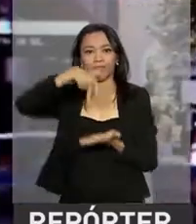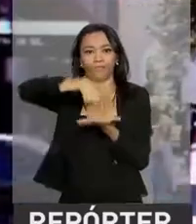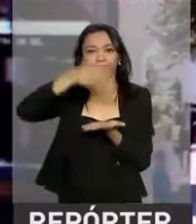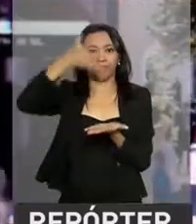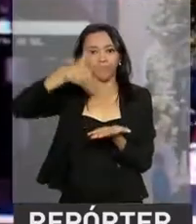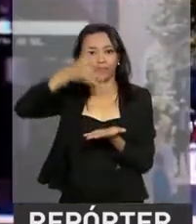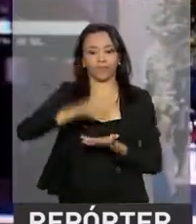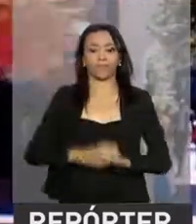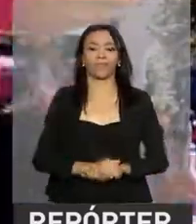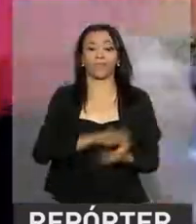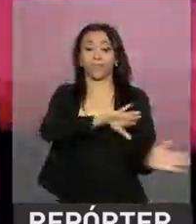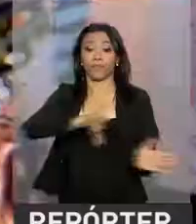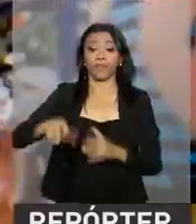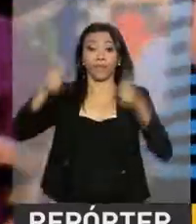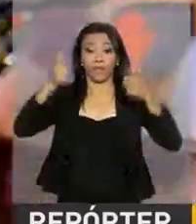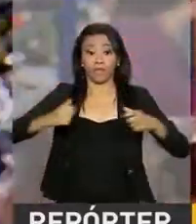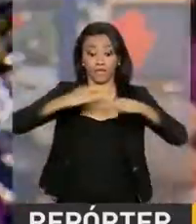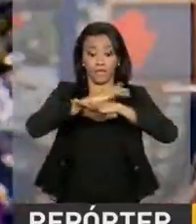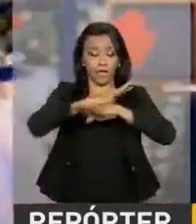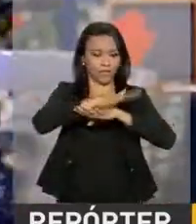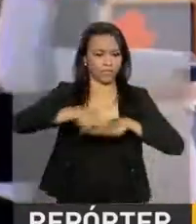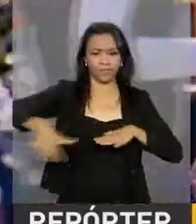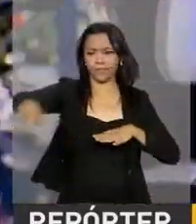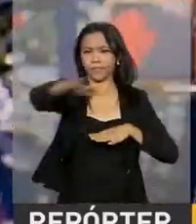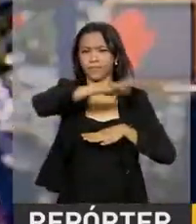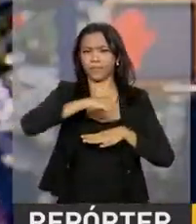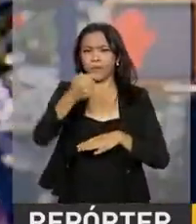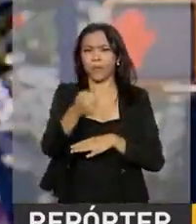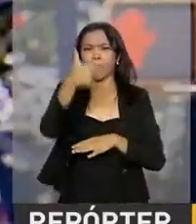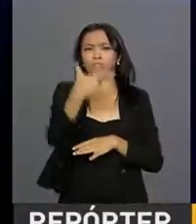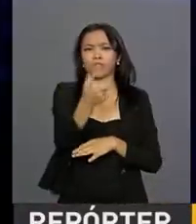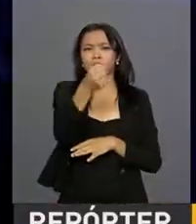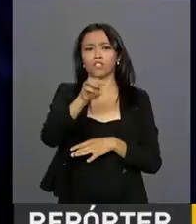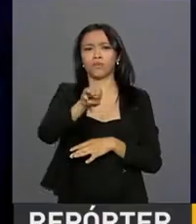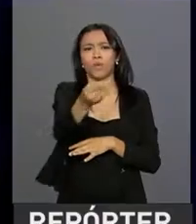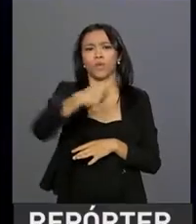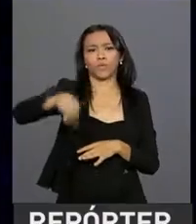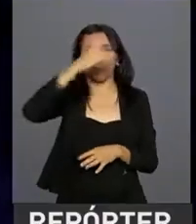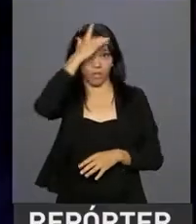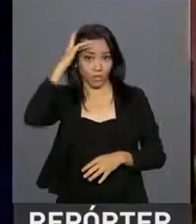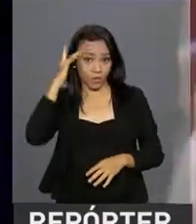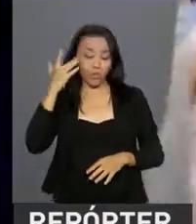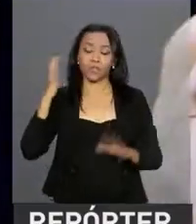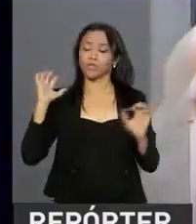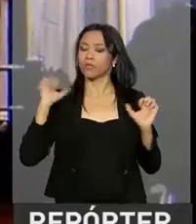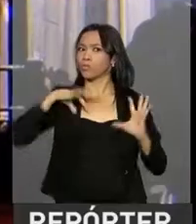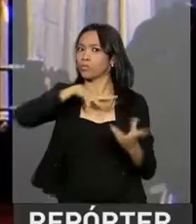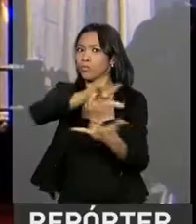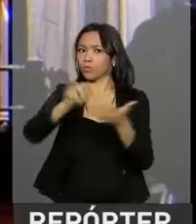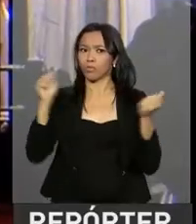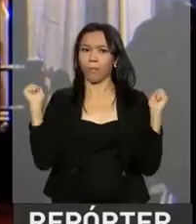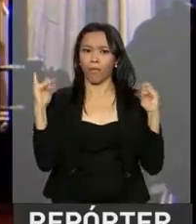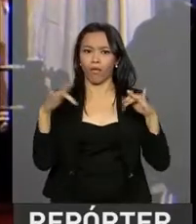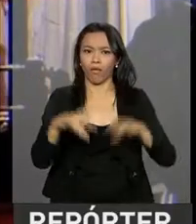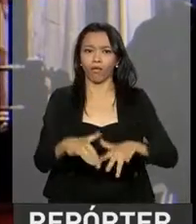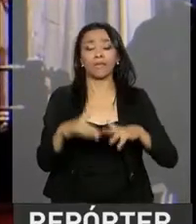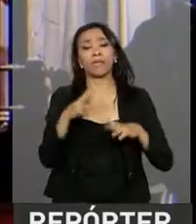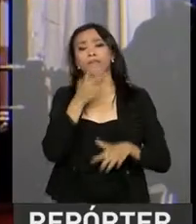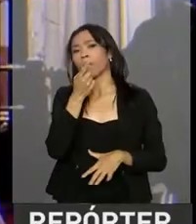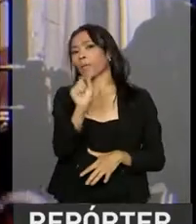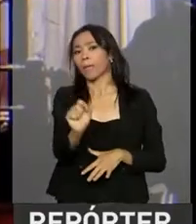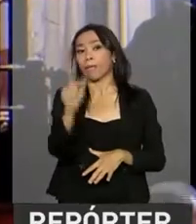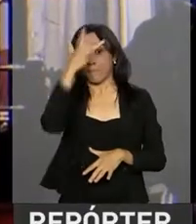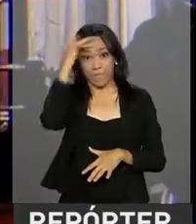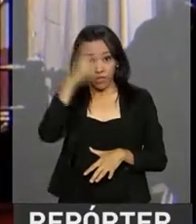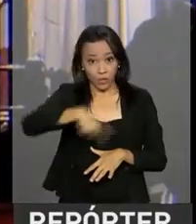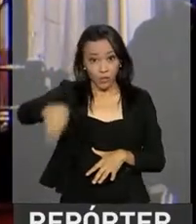A região metropolitana de Nova York tem quase 20 milhões de habitantes e gente do mundo inteiro. Estima-se que pessoas